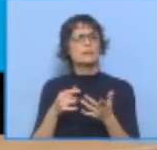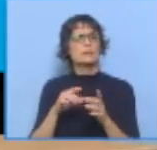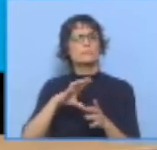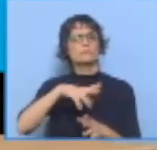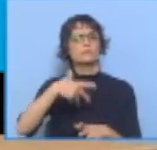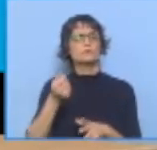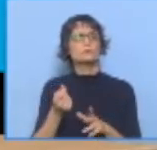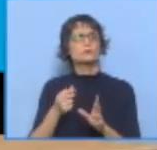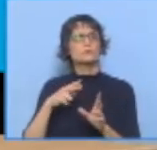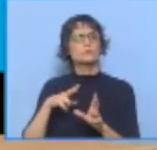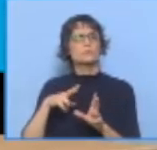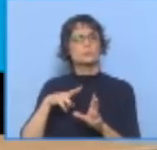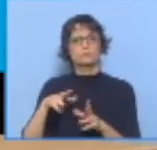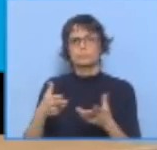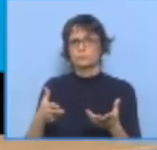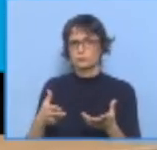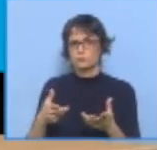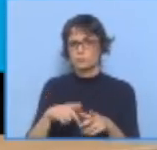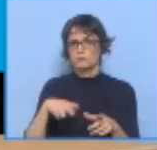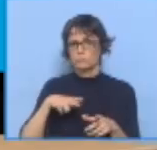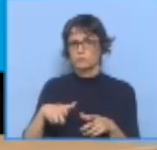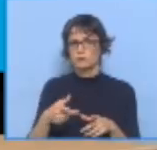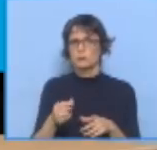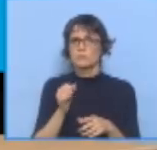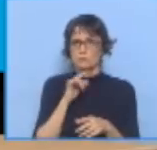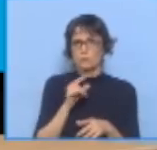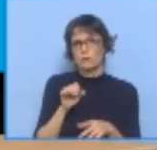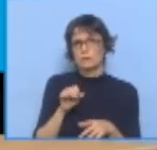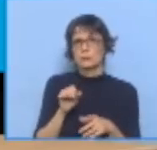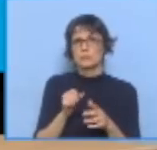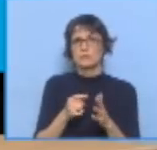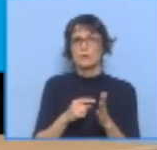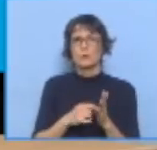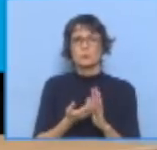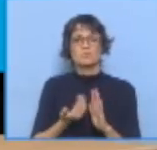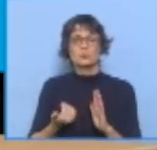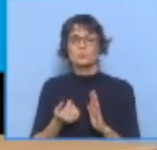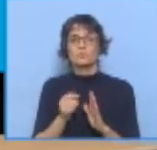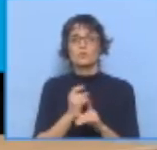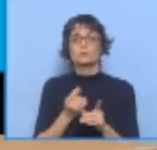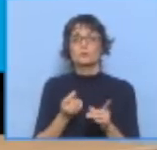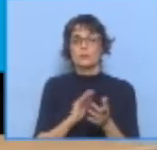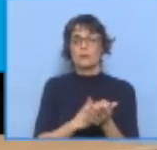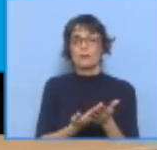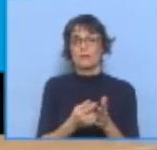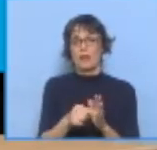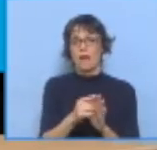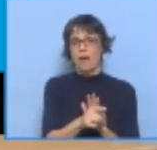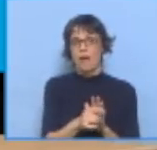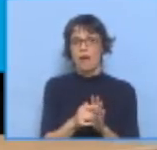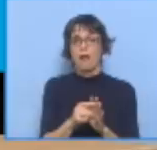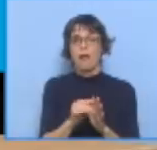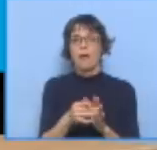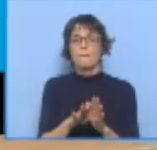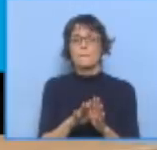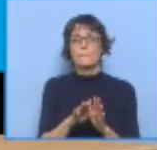sua linguagem própria e tem também já a sua tradução própria. De resto, a intenção o destino são todos os